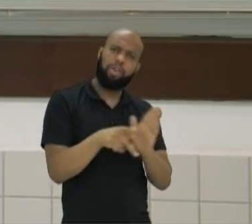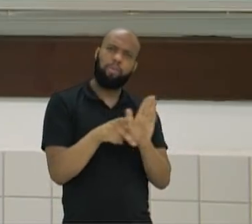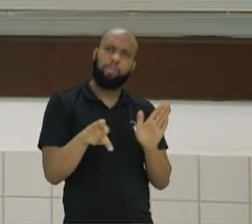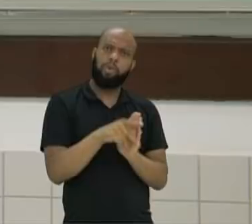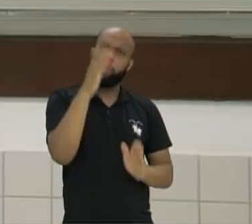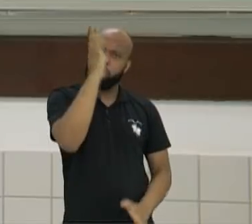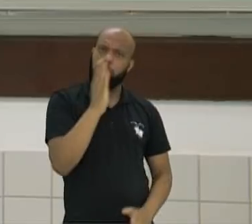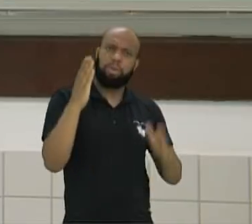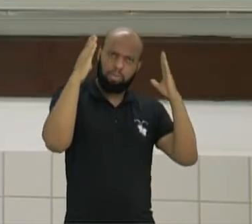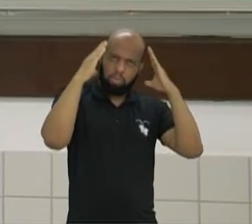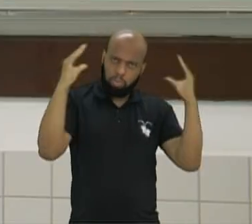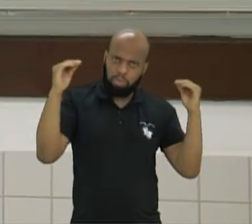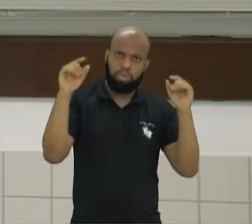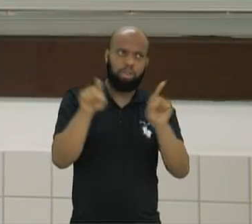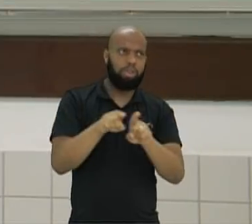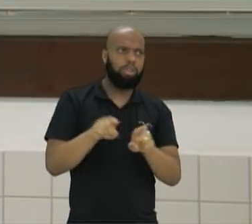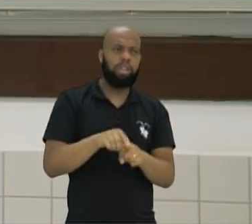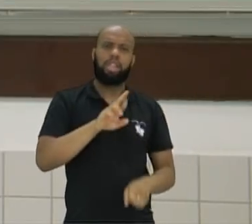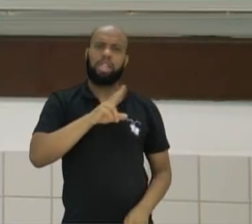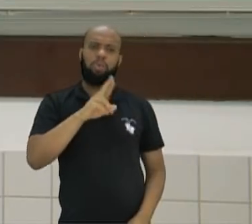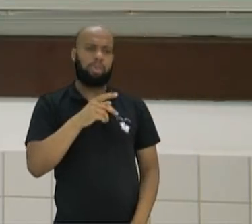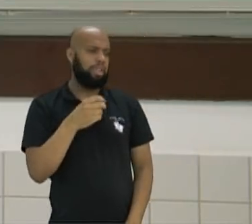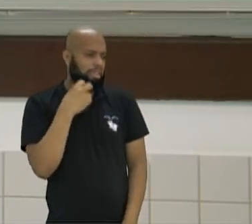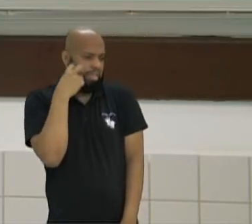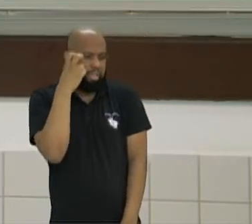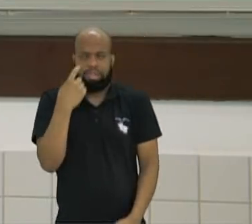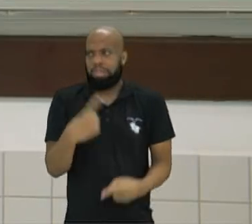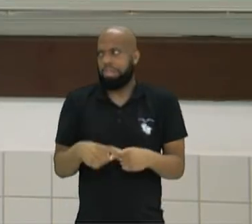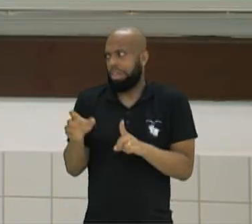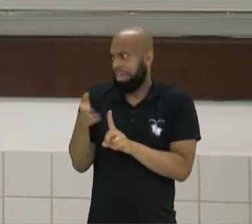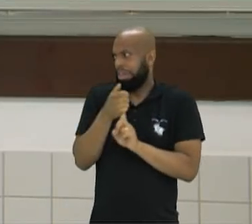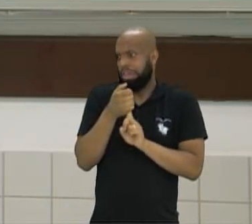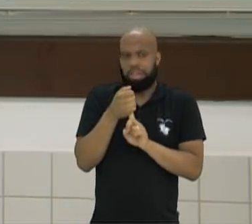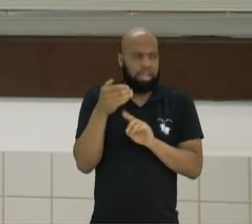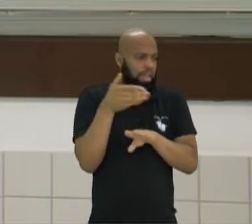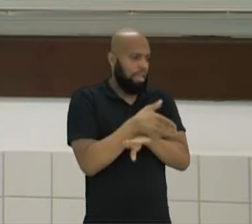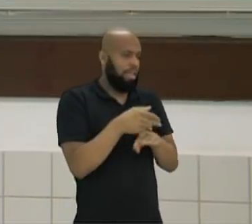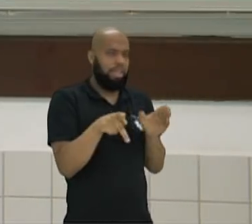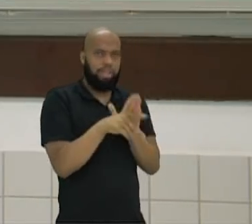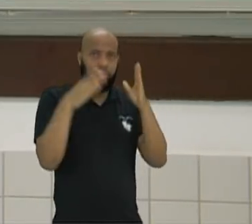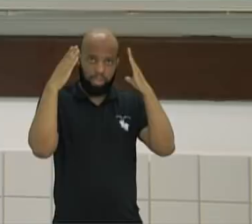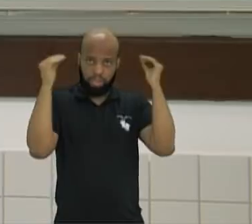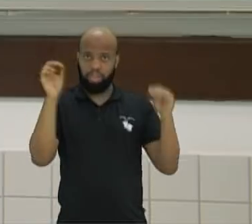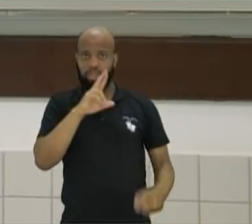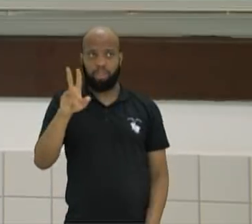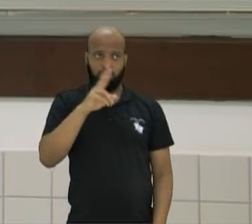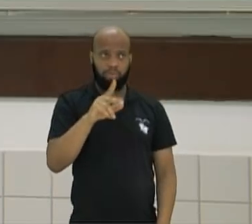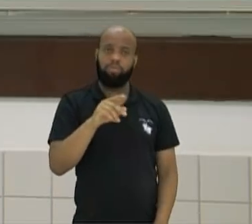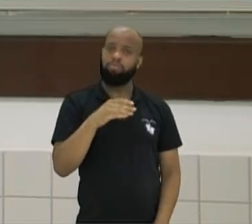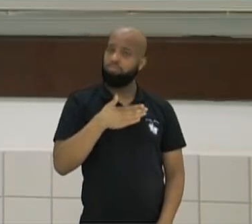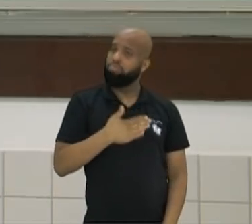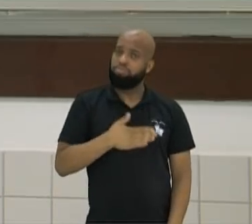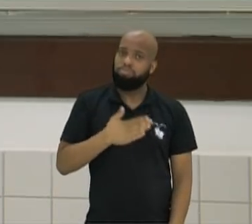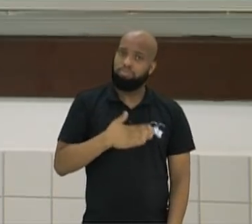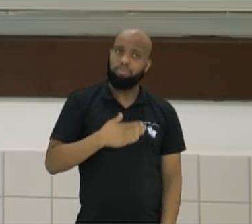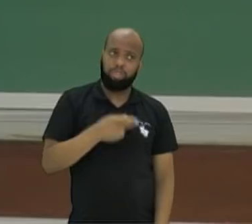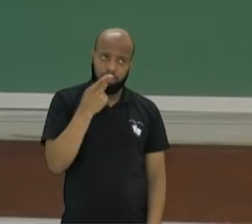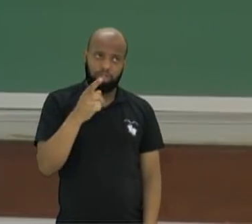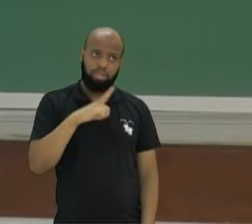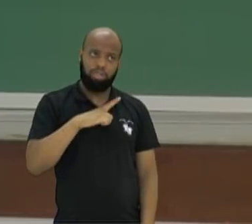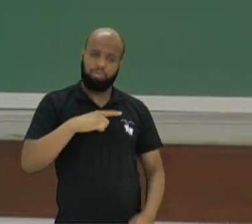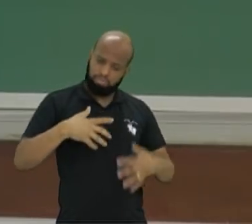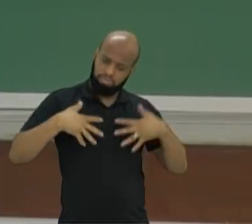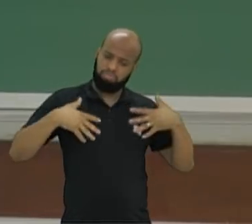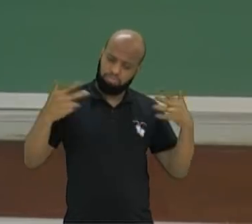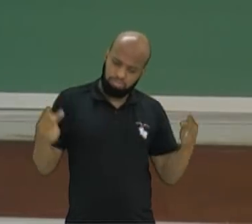Brasil holandês assim, não era com aquela vergonha, a gente foi dominado, invadido pelos holandeses, não, pelo contrário, eles falam com uma